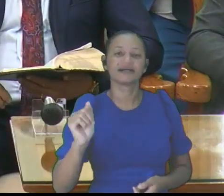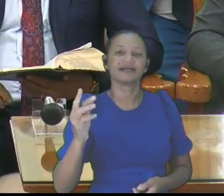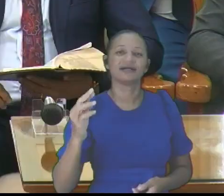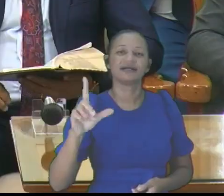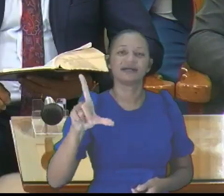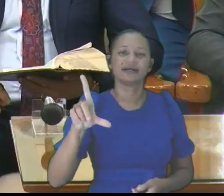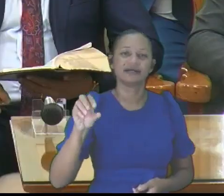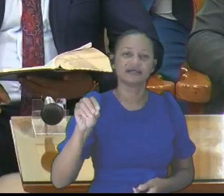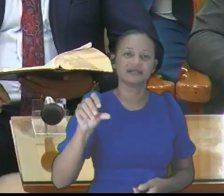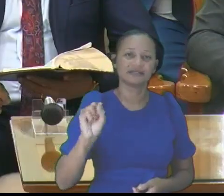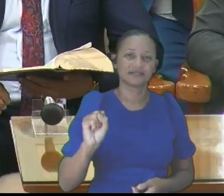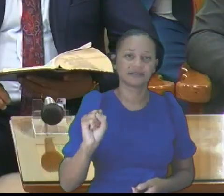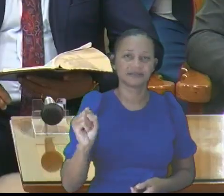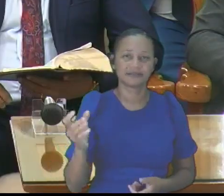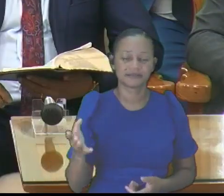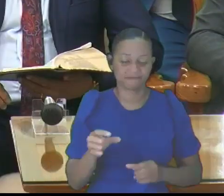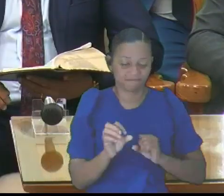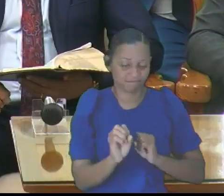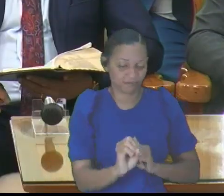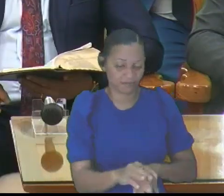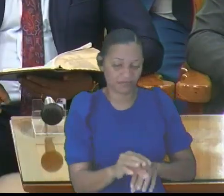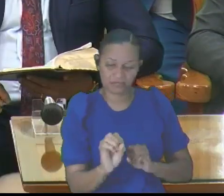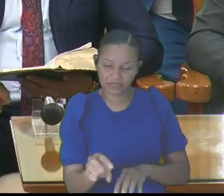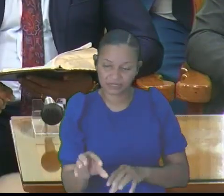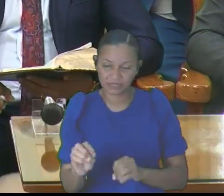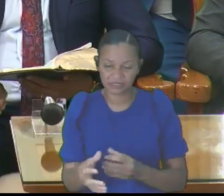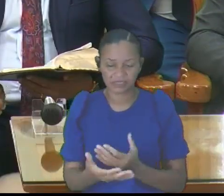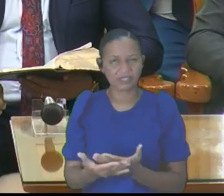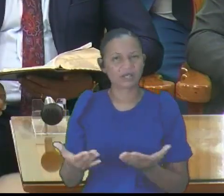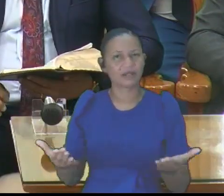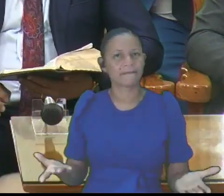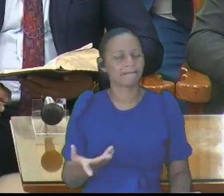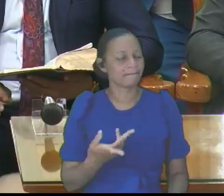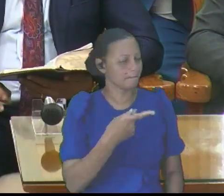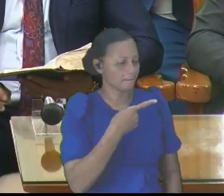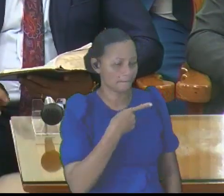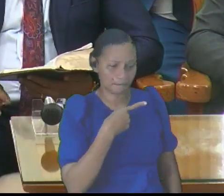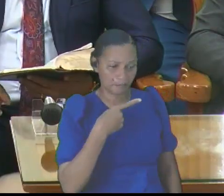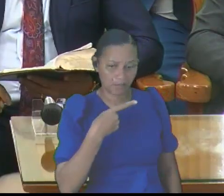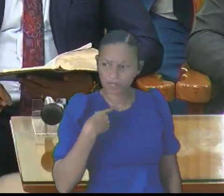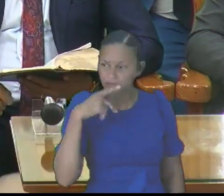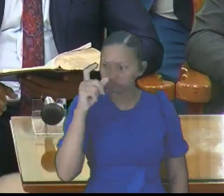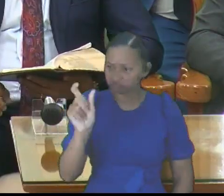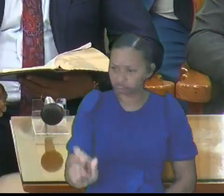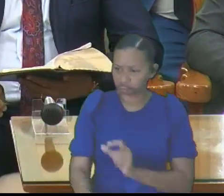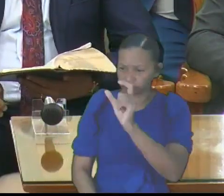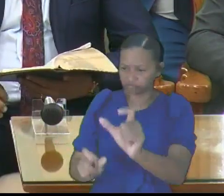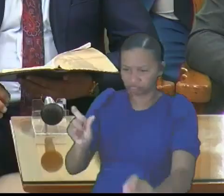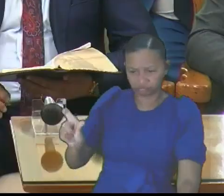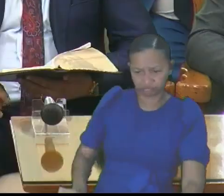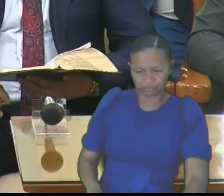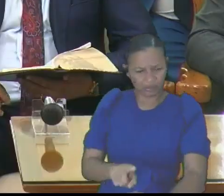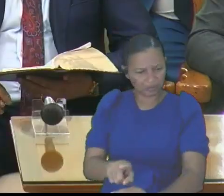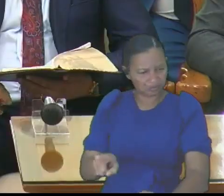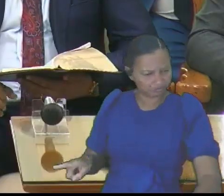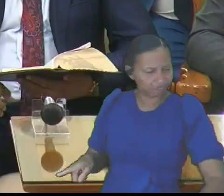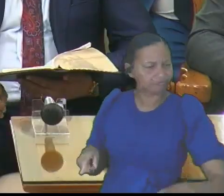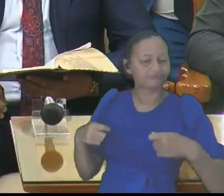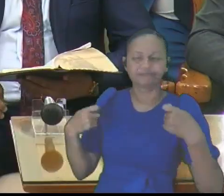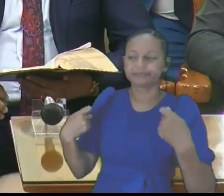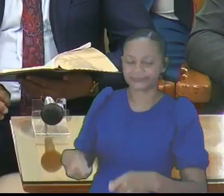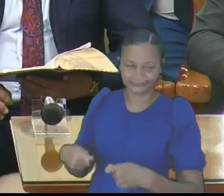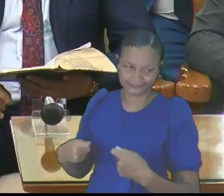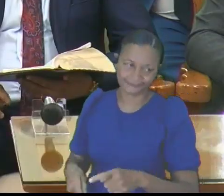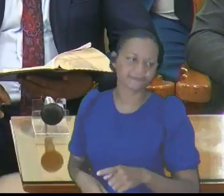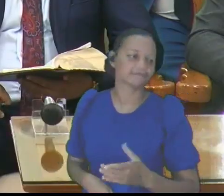É aquela pessoa que ensina. E a Bíblia diz: pastores, você precisa de pastor, você precisa de evangelista,